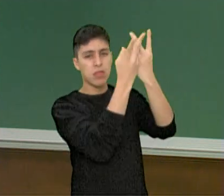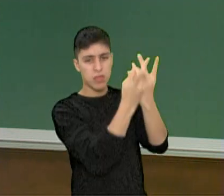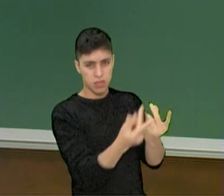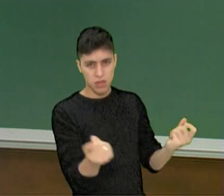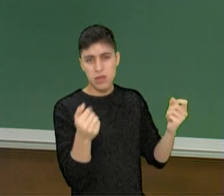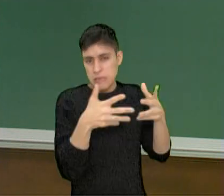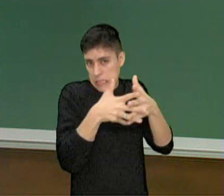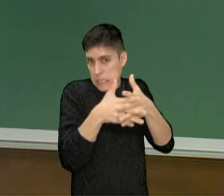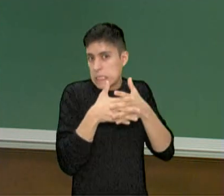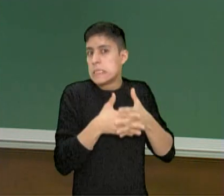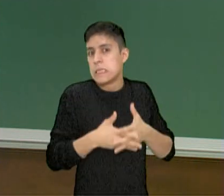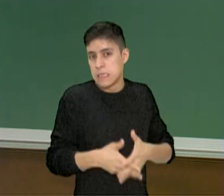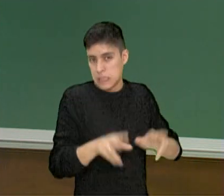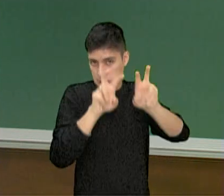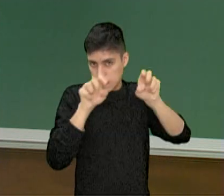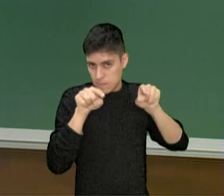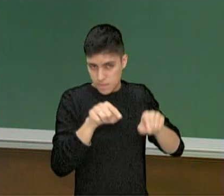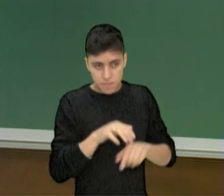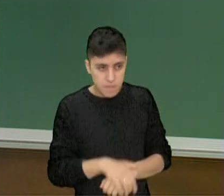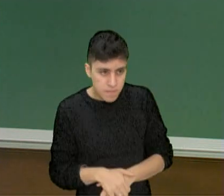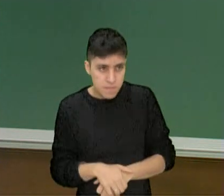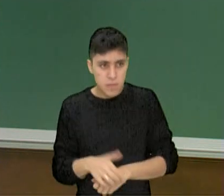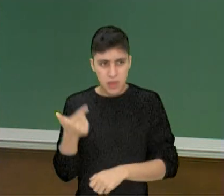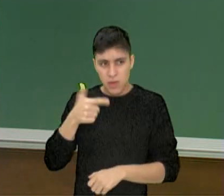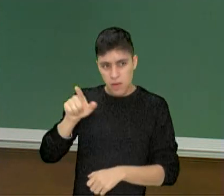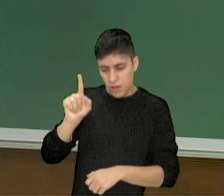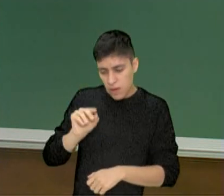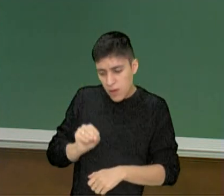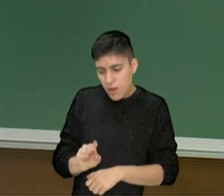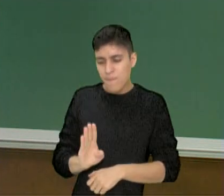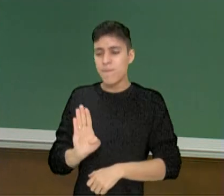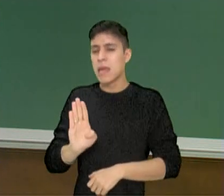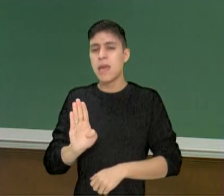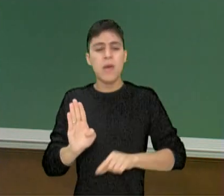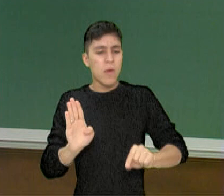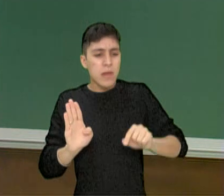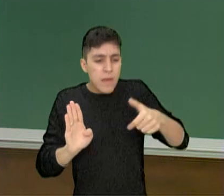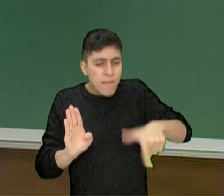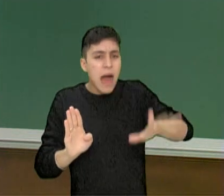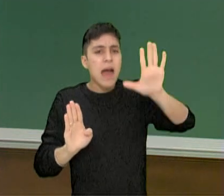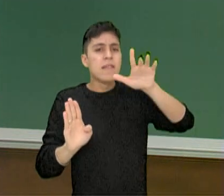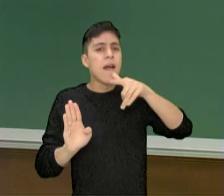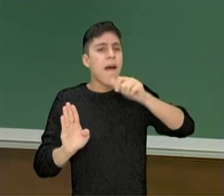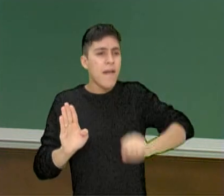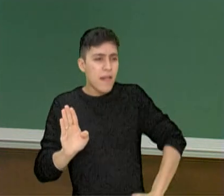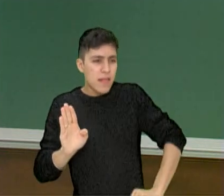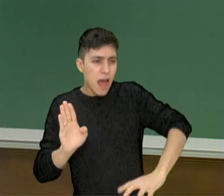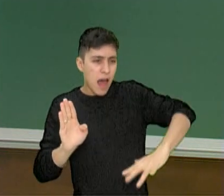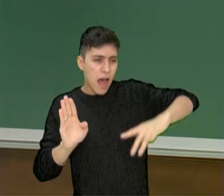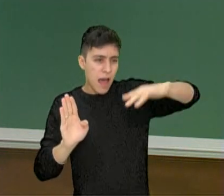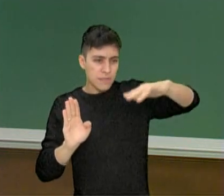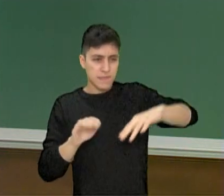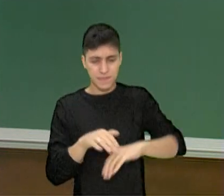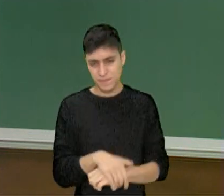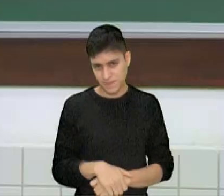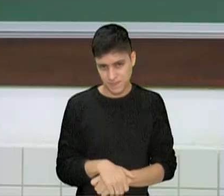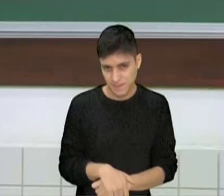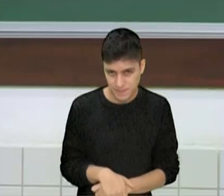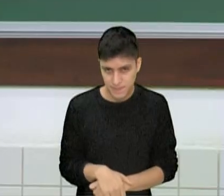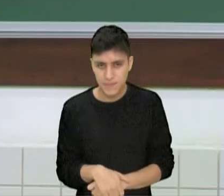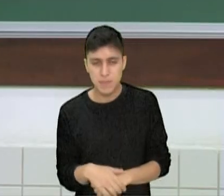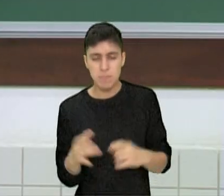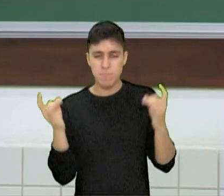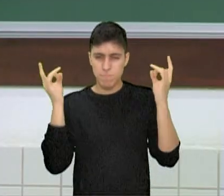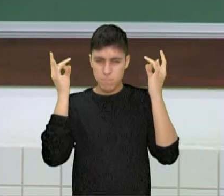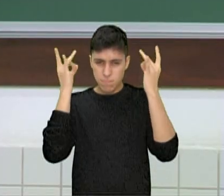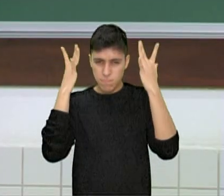bem complicado isso. E, letra B, aumento das inundações e o nível do mar. Muito